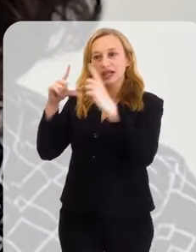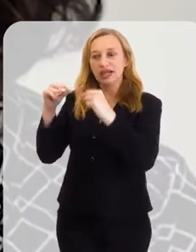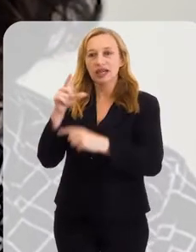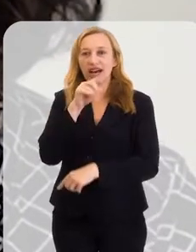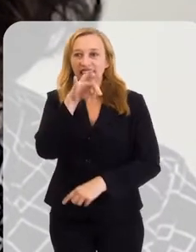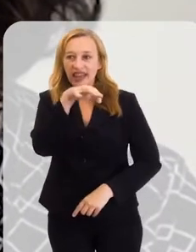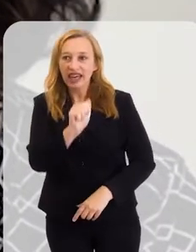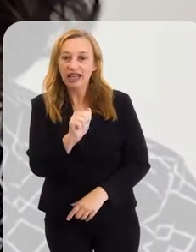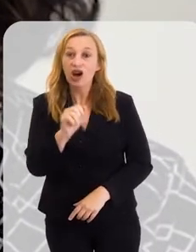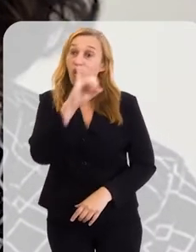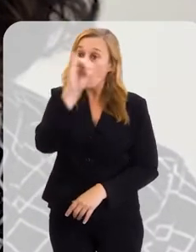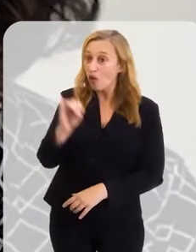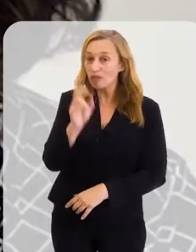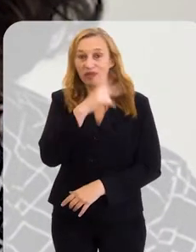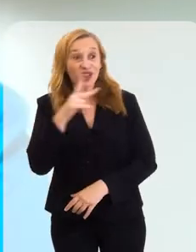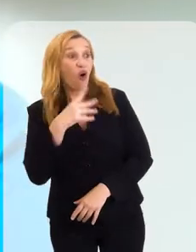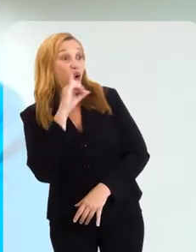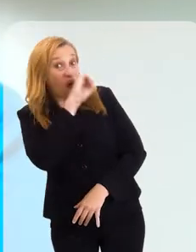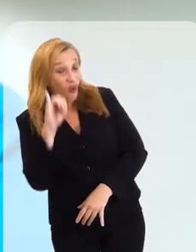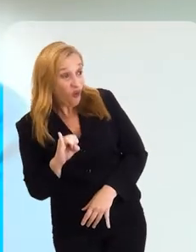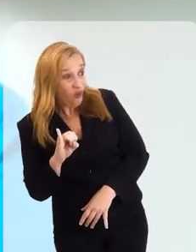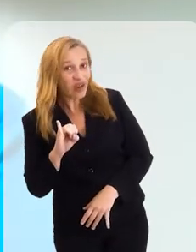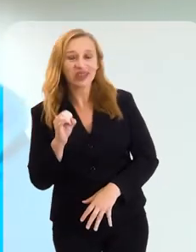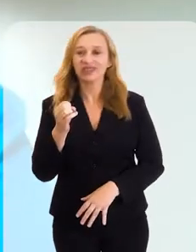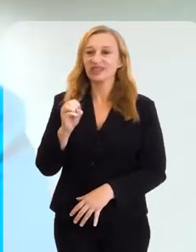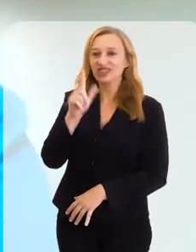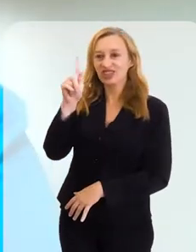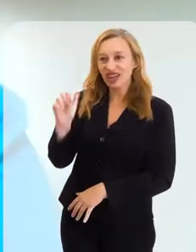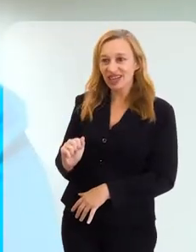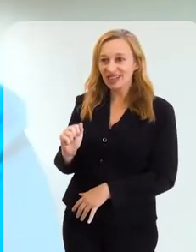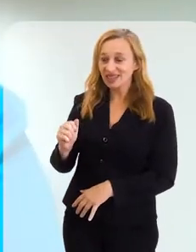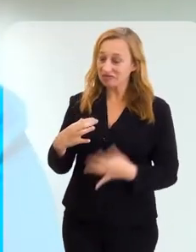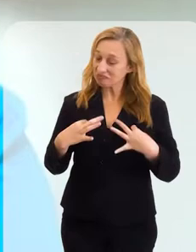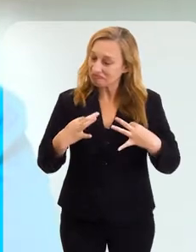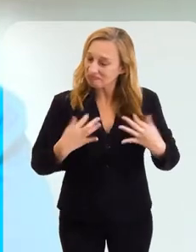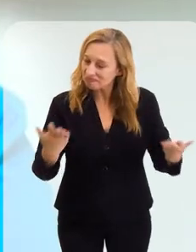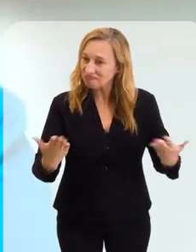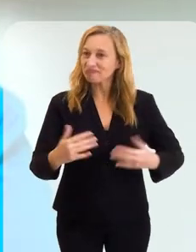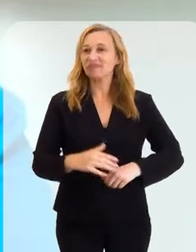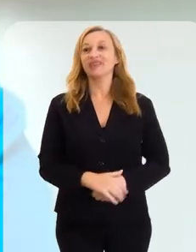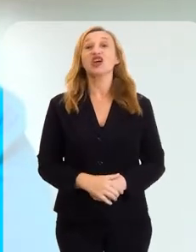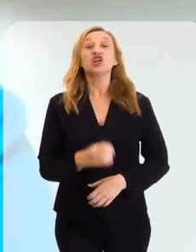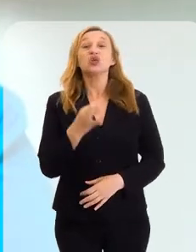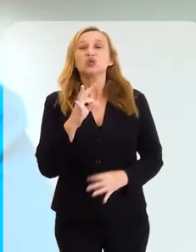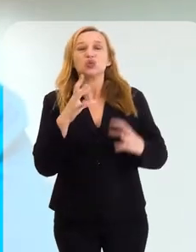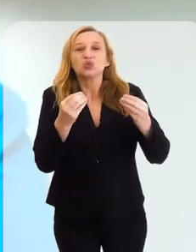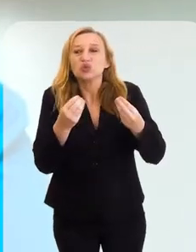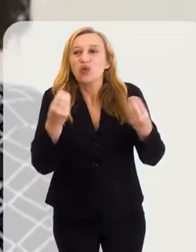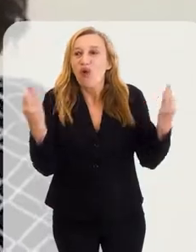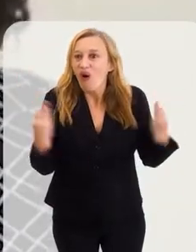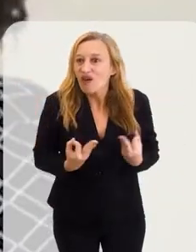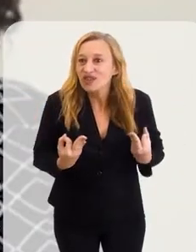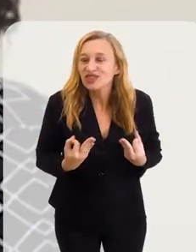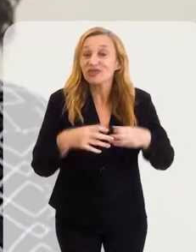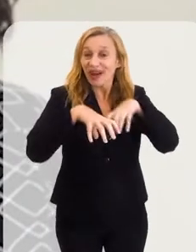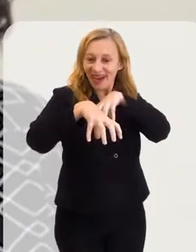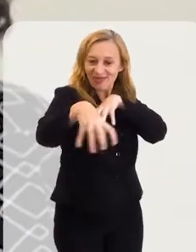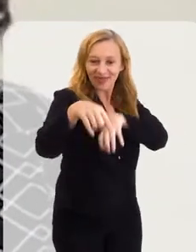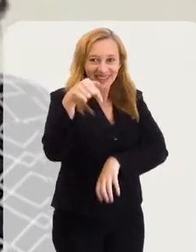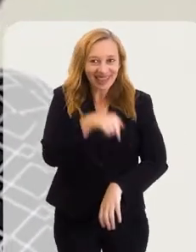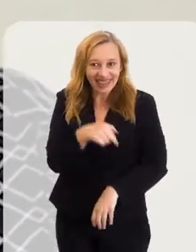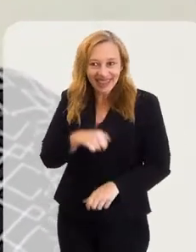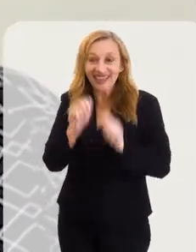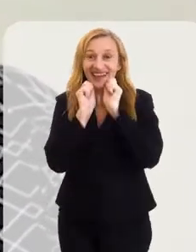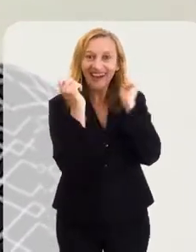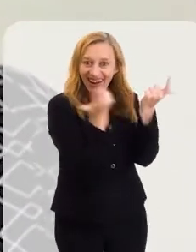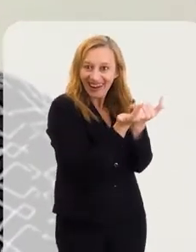professora. Olá, tudo bem? Como vai, Geisa? Estou à disposição. Tudo ótimo, remotamente